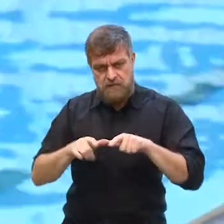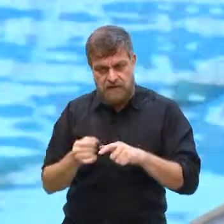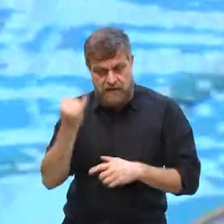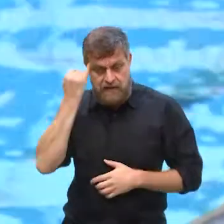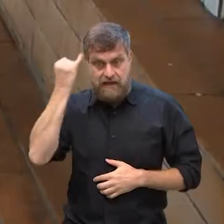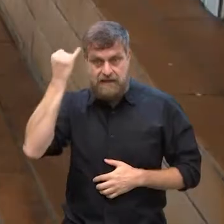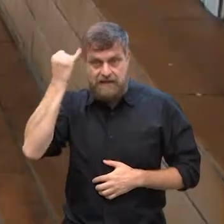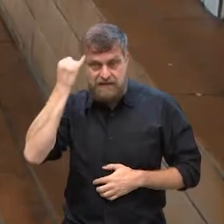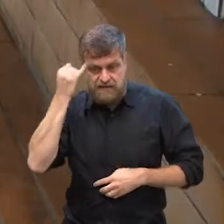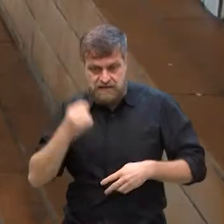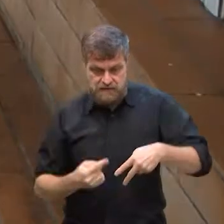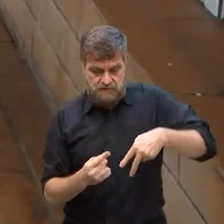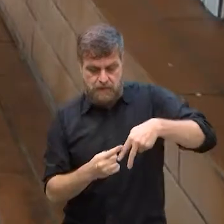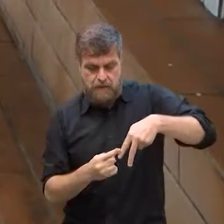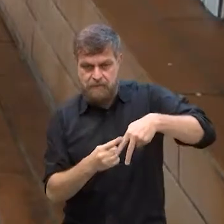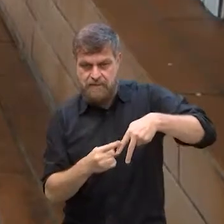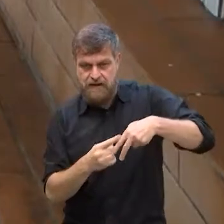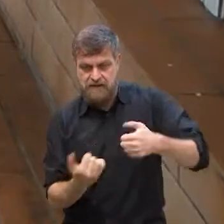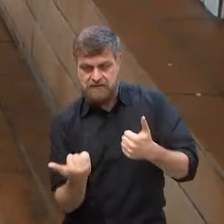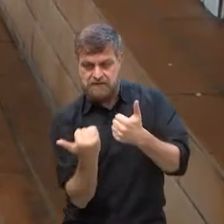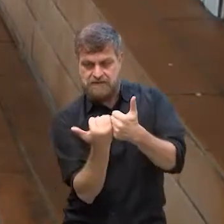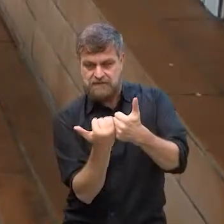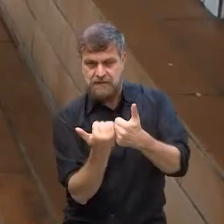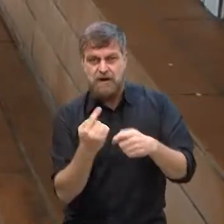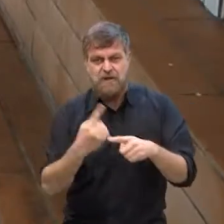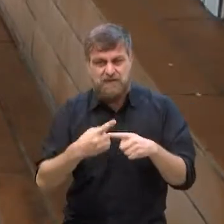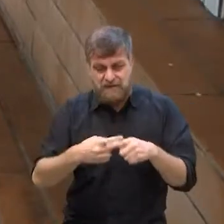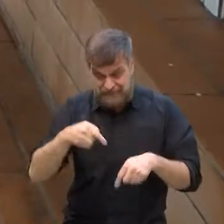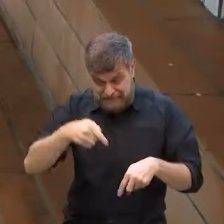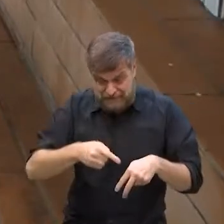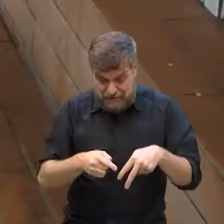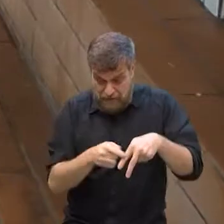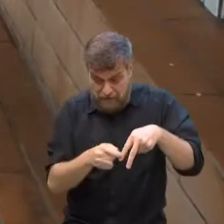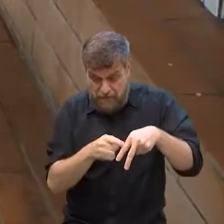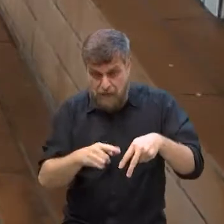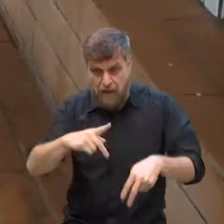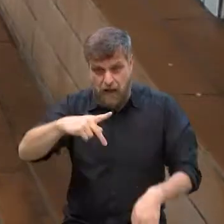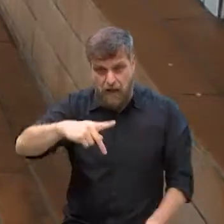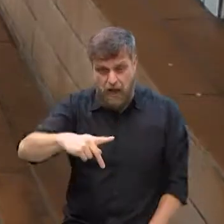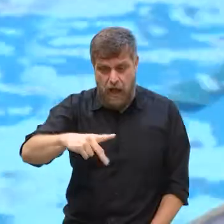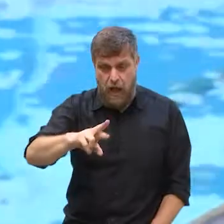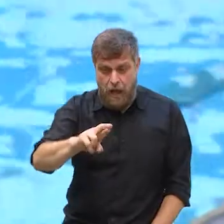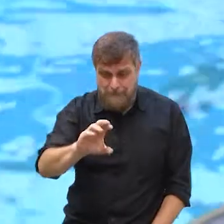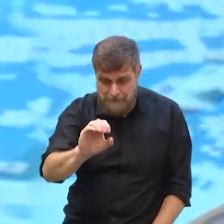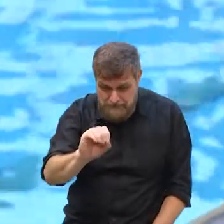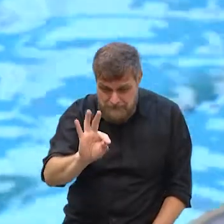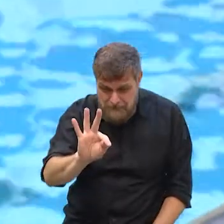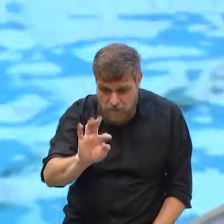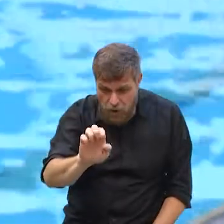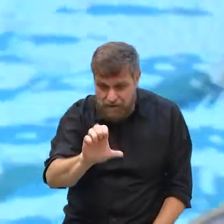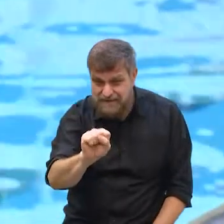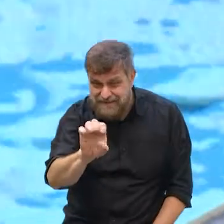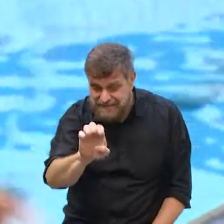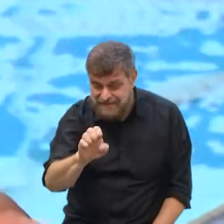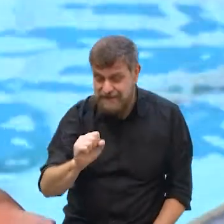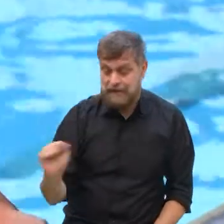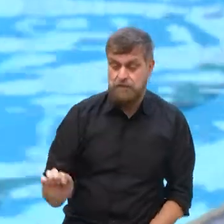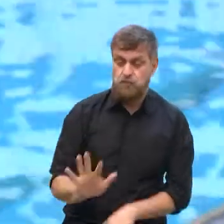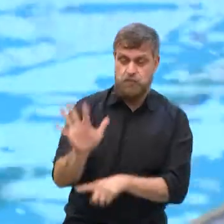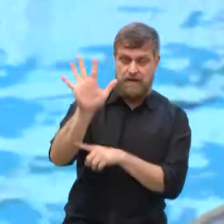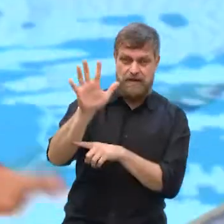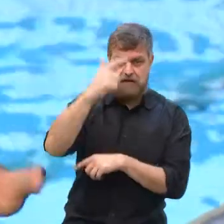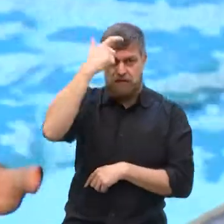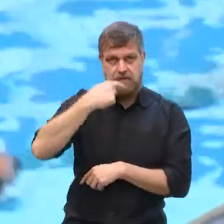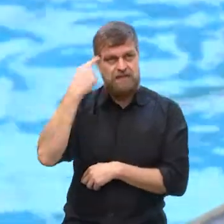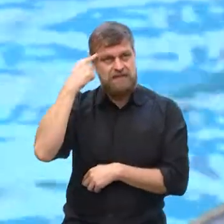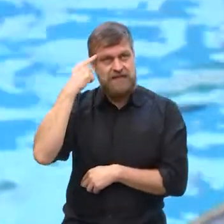aí, porque é caro, né, a prótese não é uma coisa que é barata. E aí eu falei, se eu desenvolver